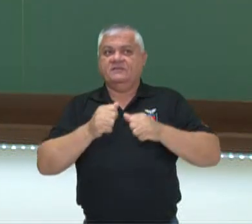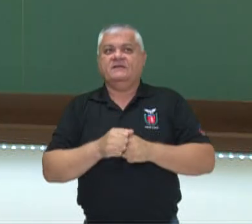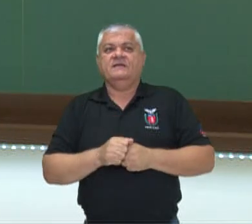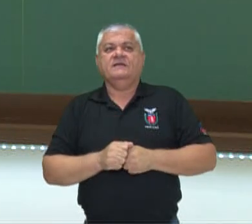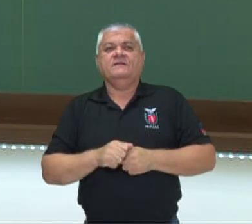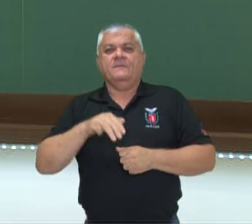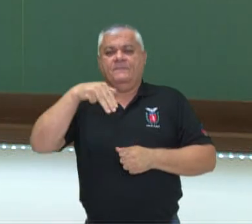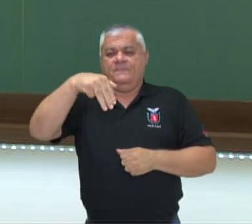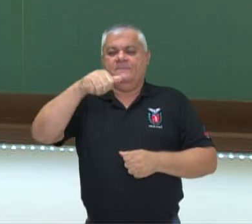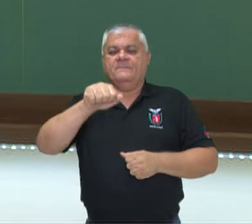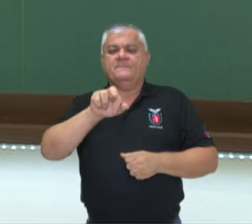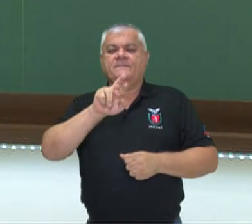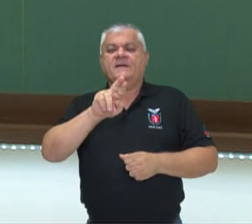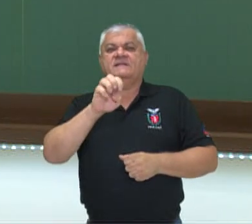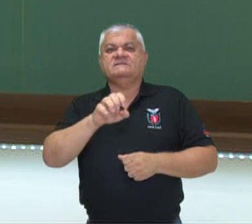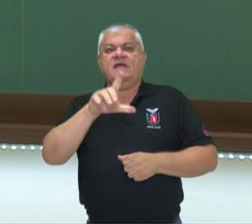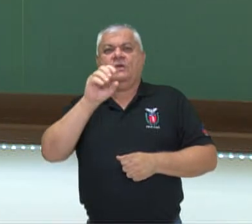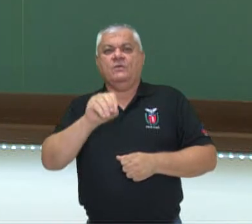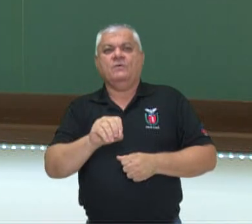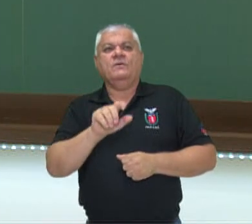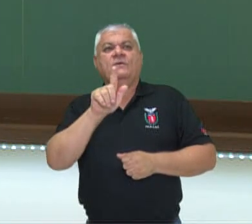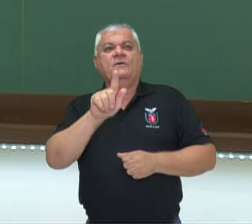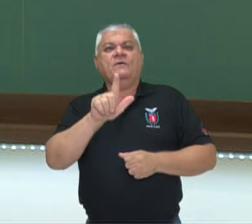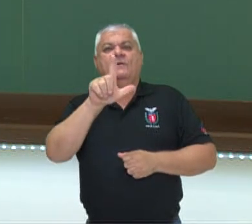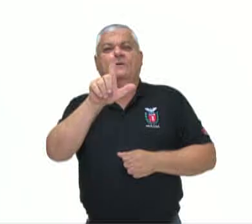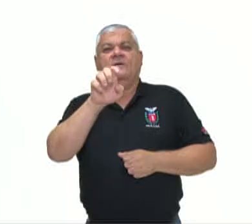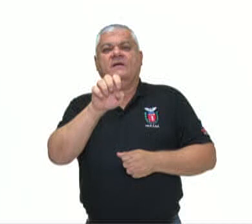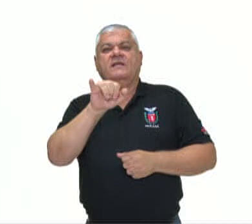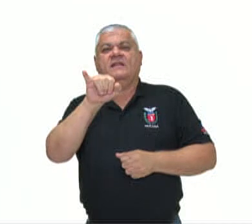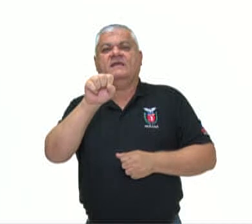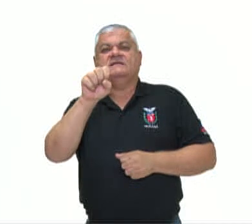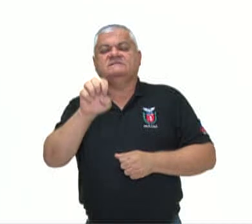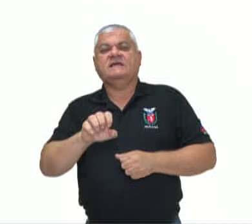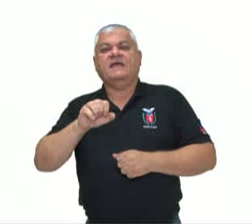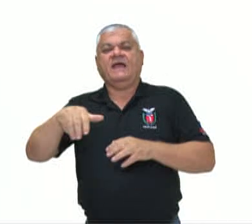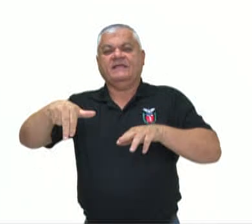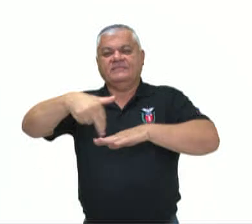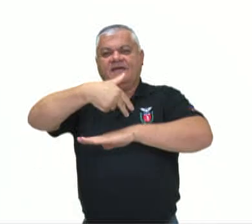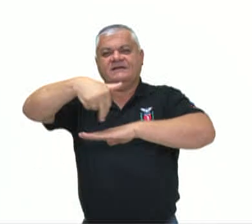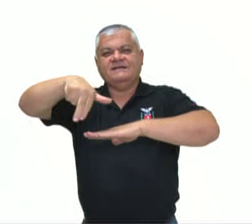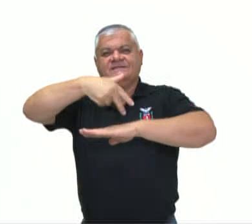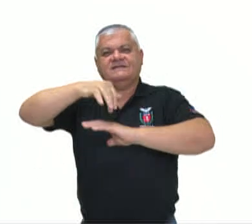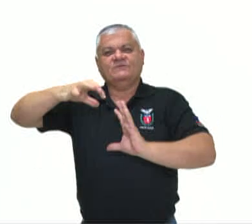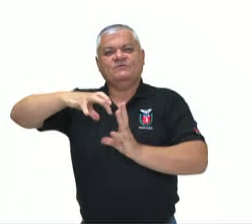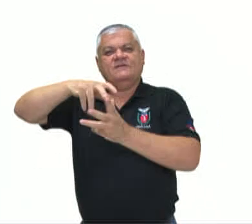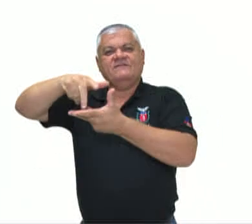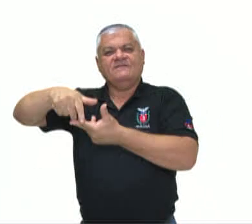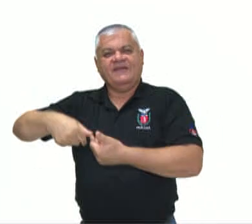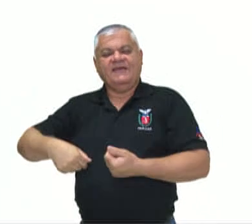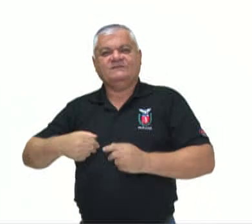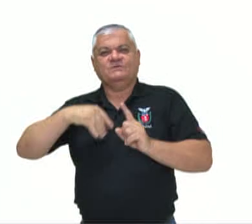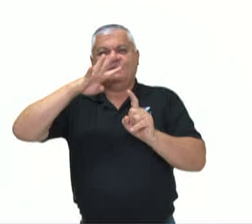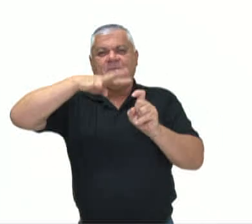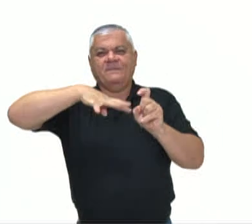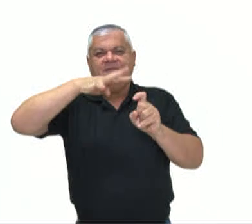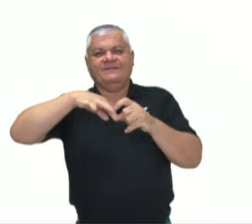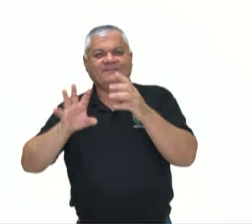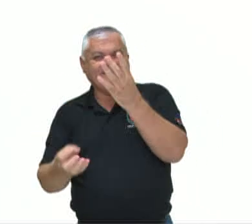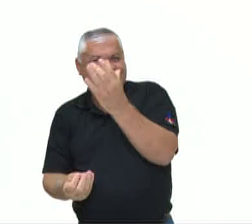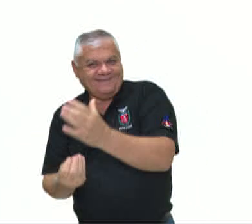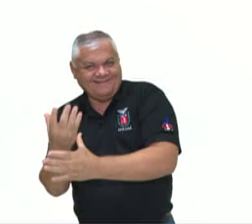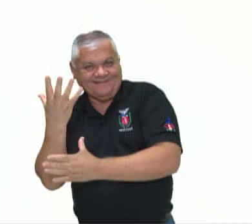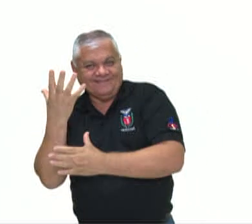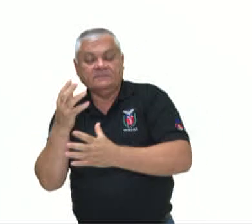chamado Marcelo Gleiser, no livro A Dança do Universo, dos mitos da criação ao Big Bang. Então, ele